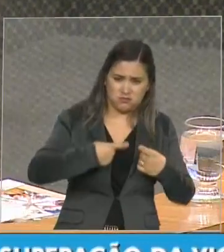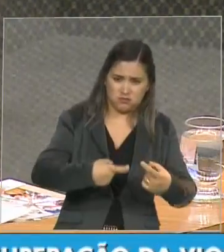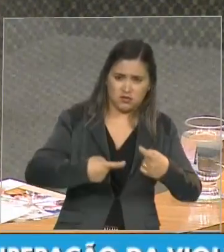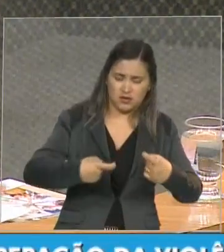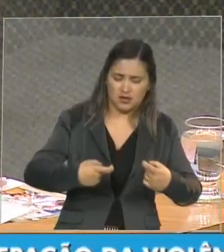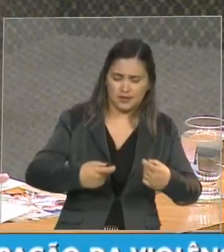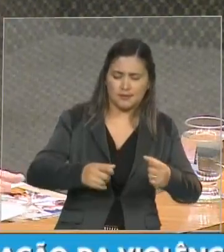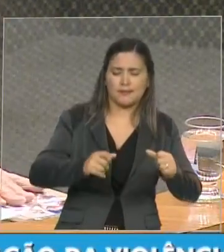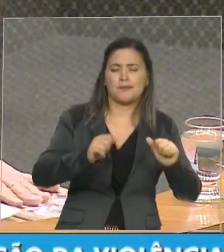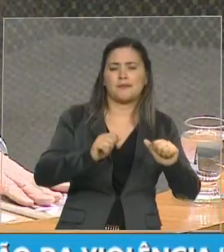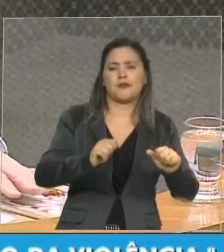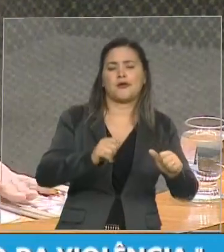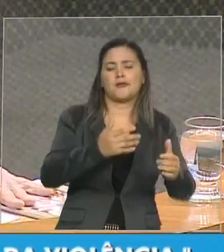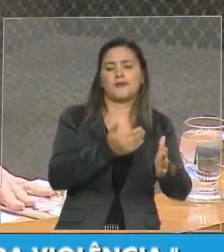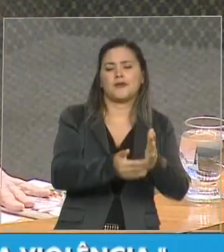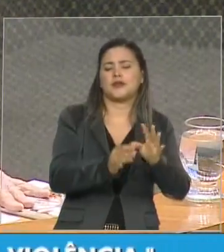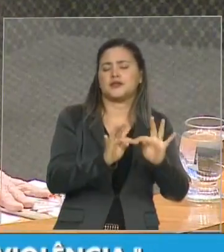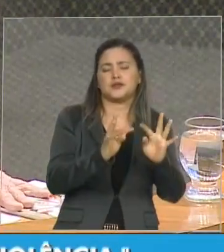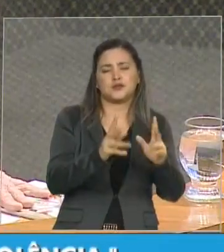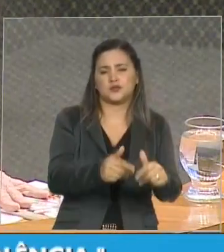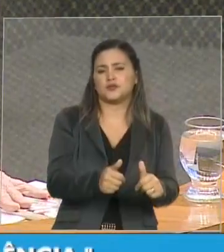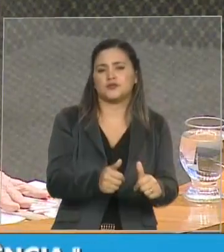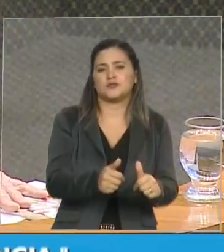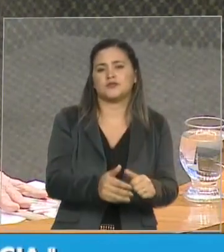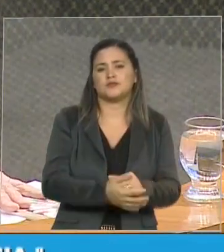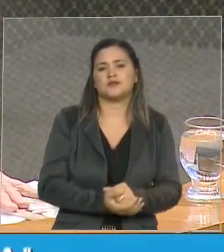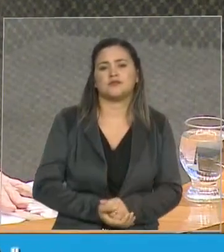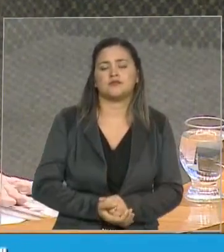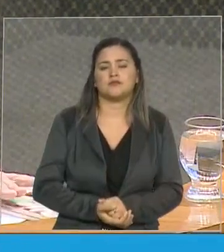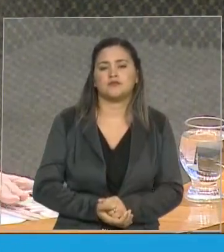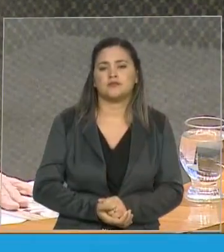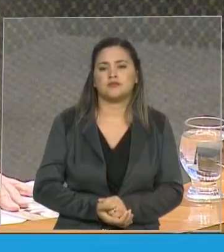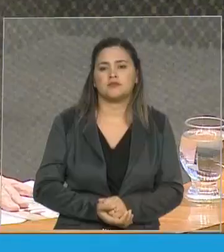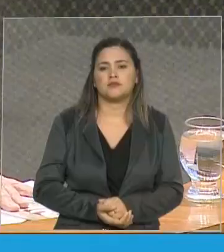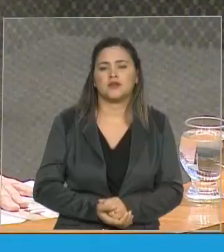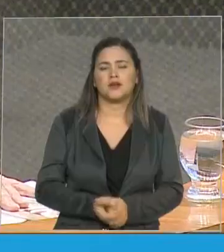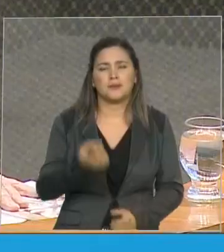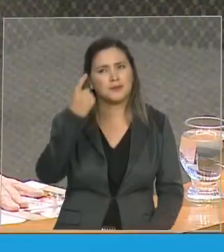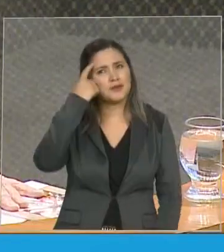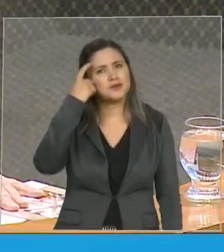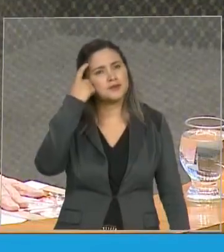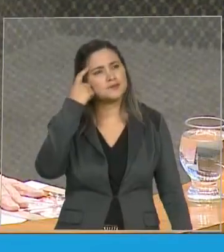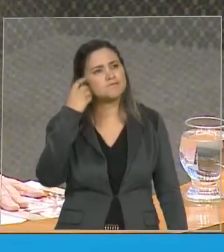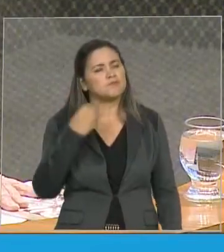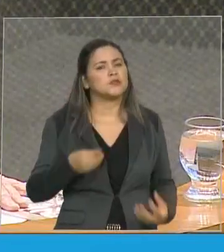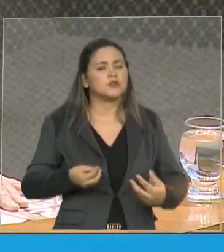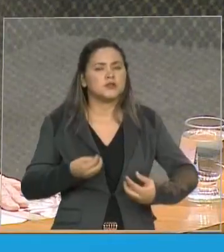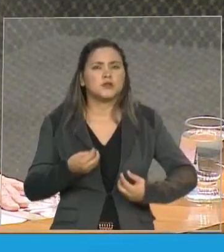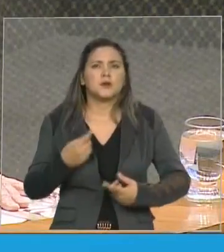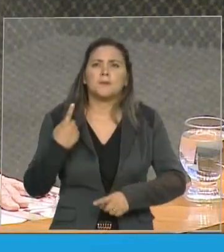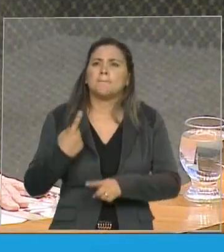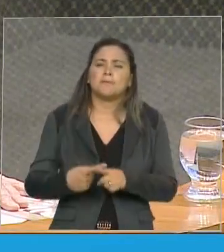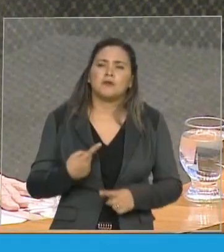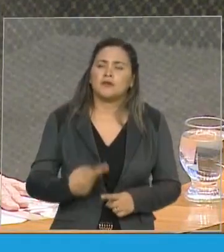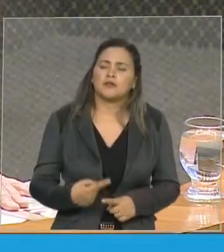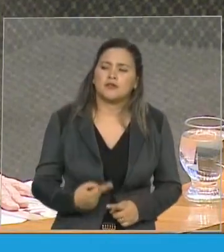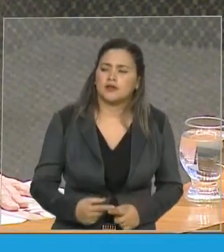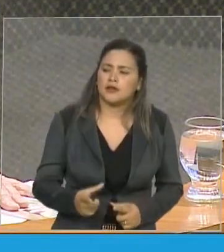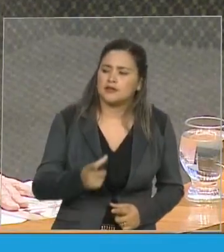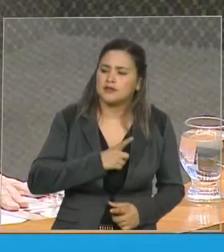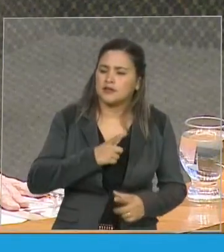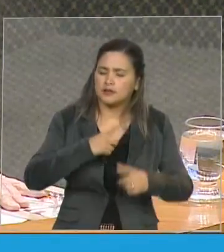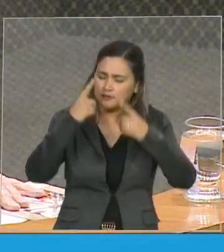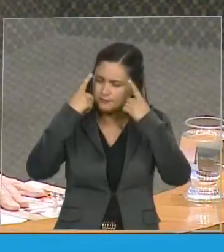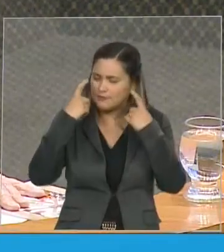os motivos da violência, de onde vem a violência. É uma realidade complexa, portanto, as respostas